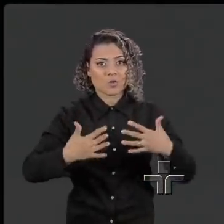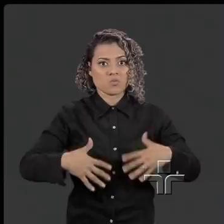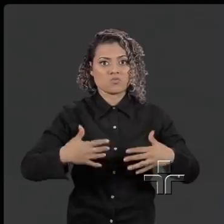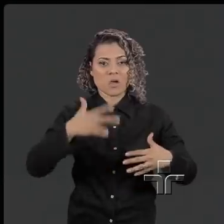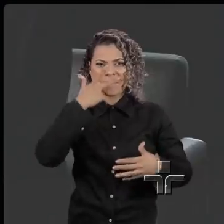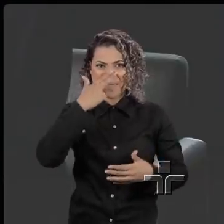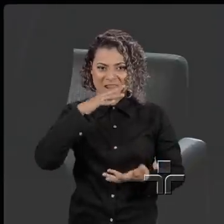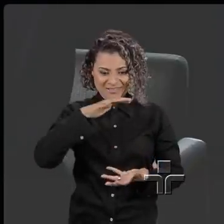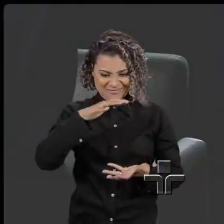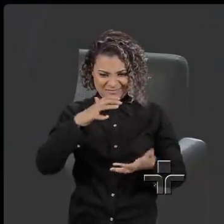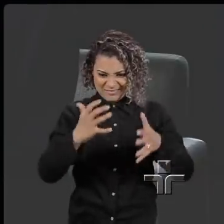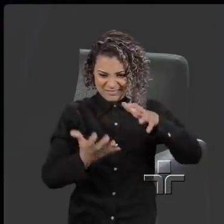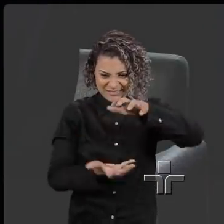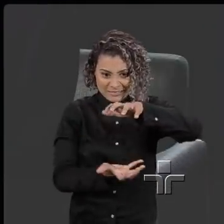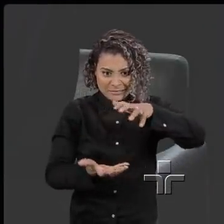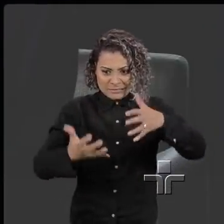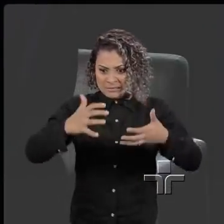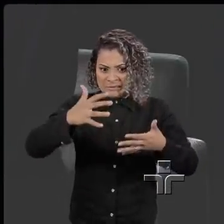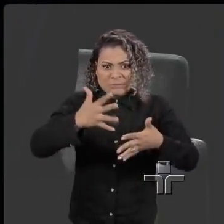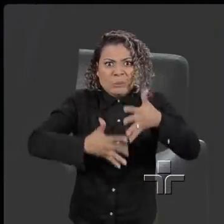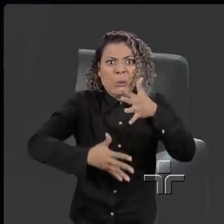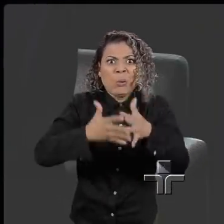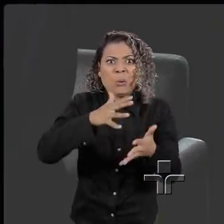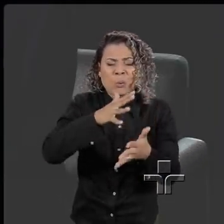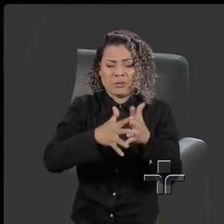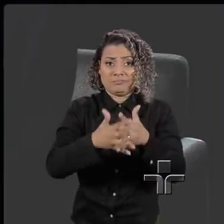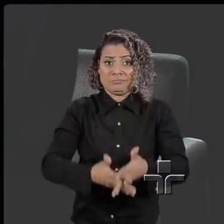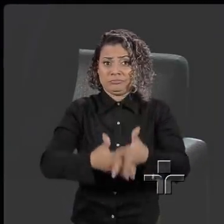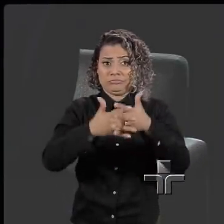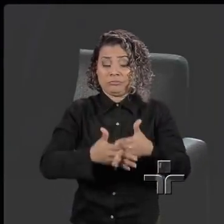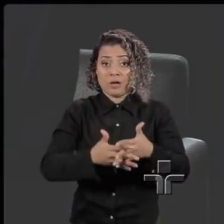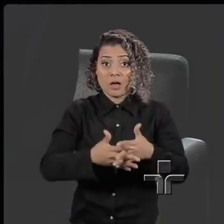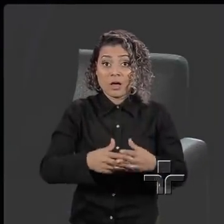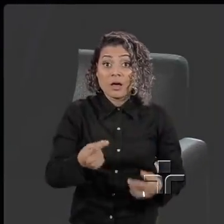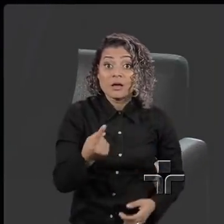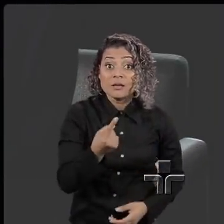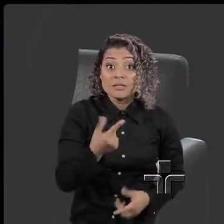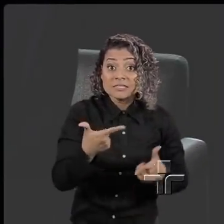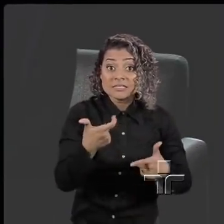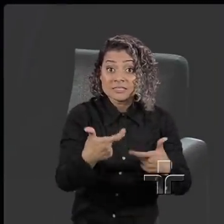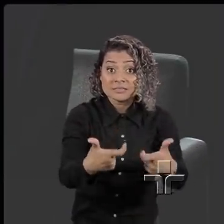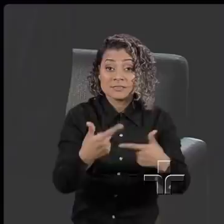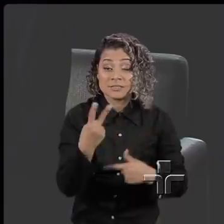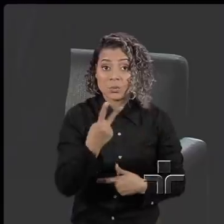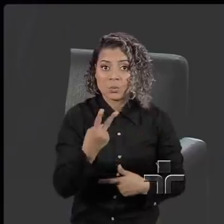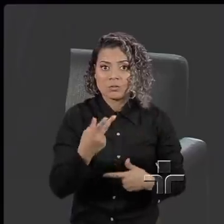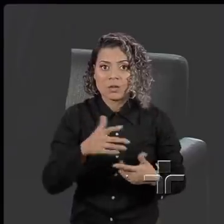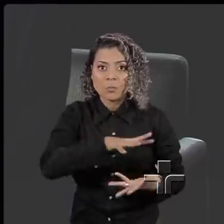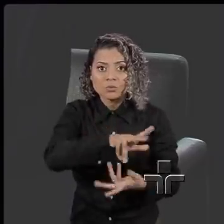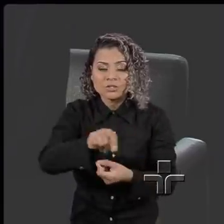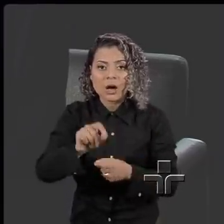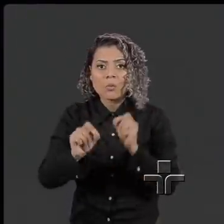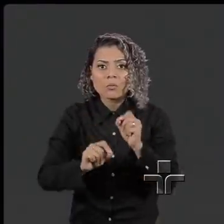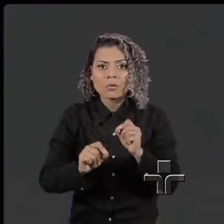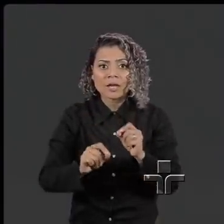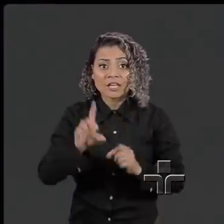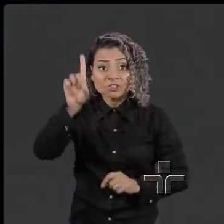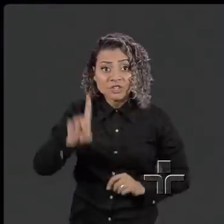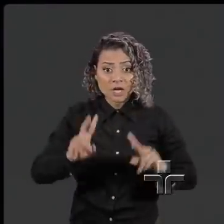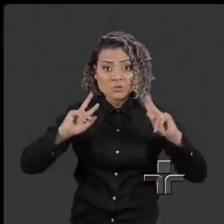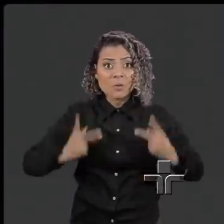de ponta cabeça. Pela primeira vez, desde a Segunda Guerra Mundial, os direitos humanos deixam de estar presentes, pelo menos